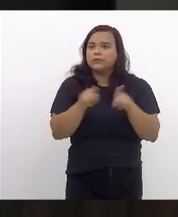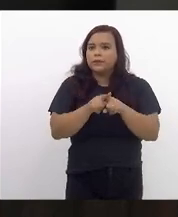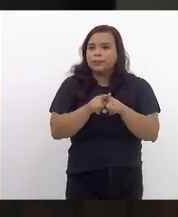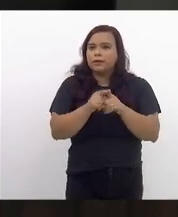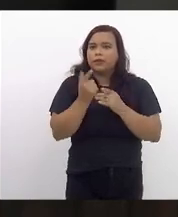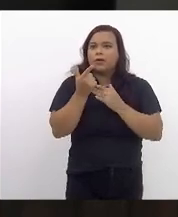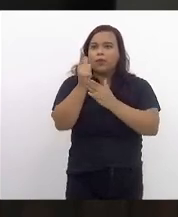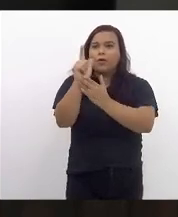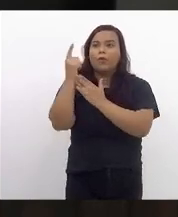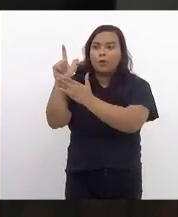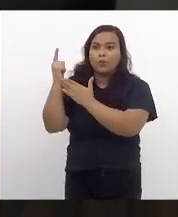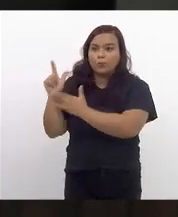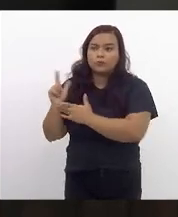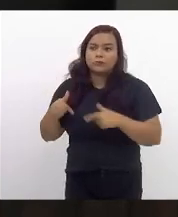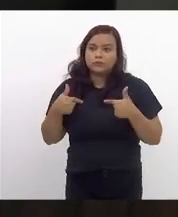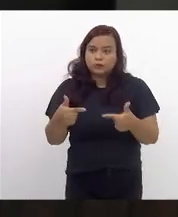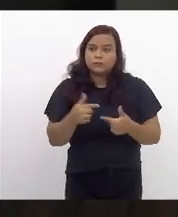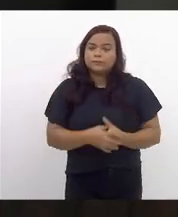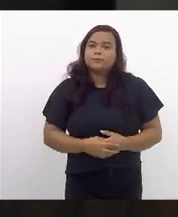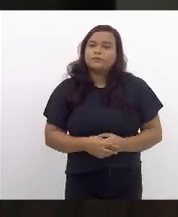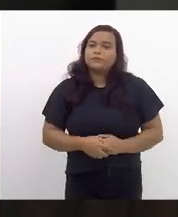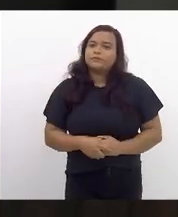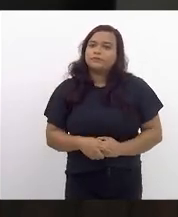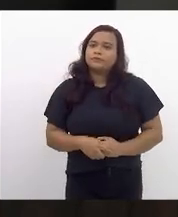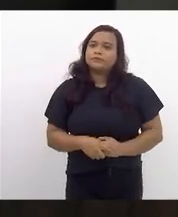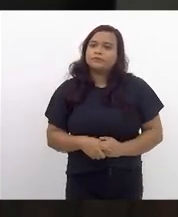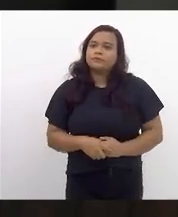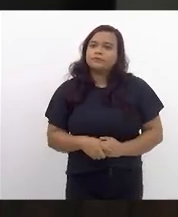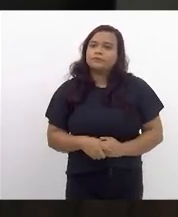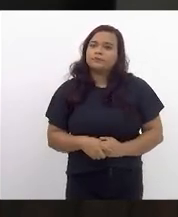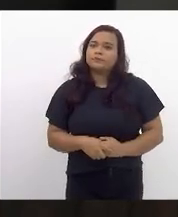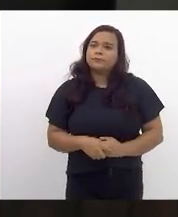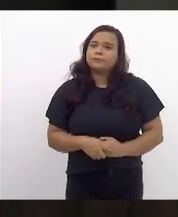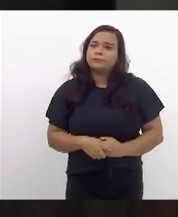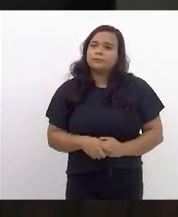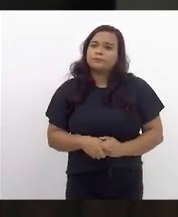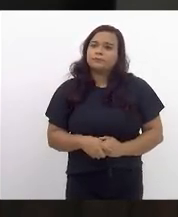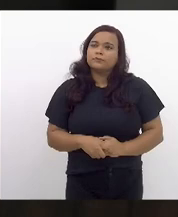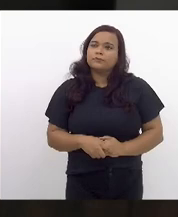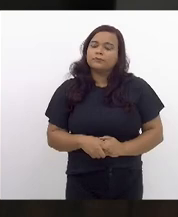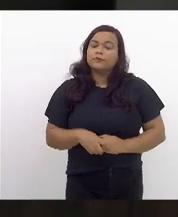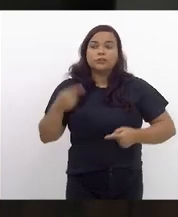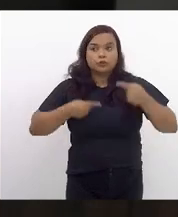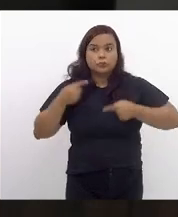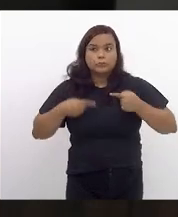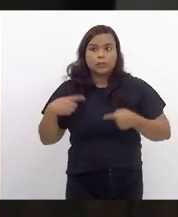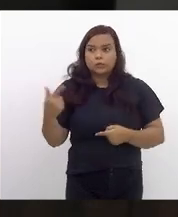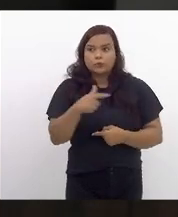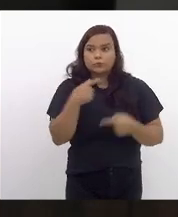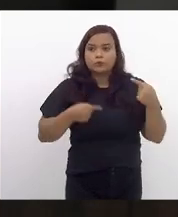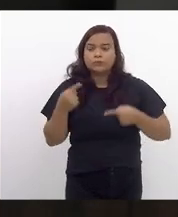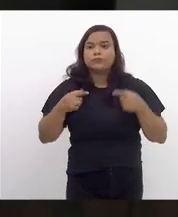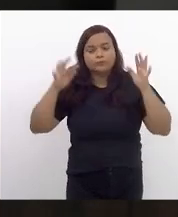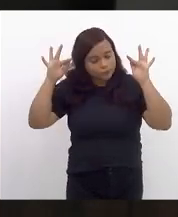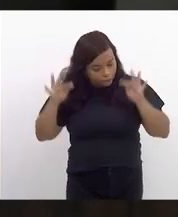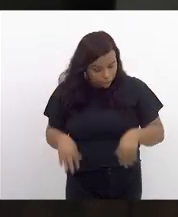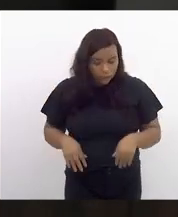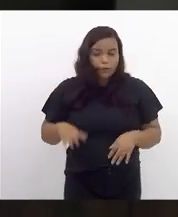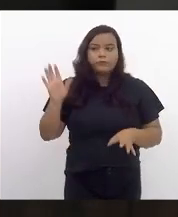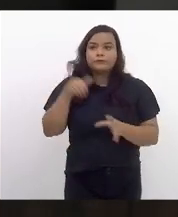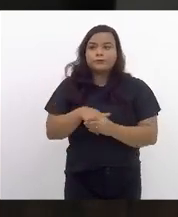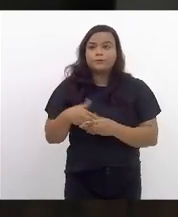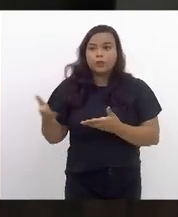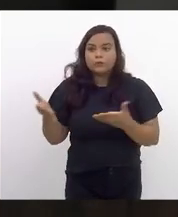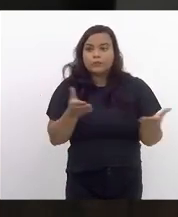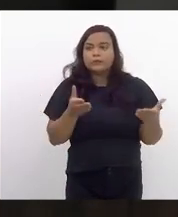outra. E da outras providências. Em discussão. Não havendo quem queira discutir, encerrada a discussão. Em